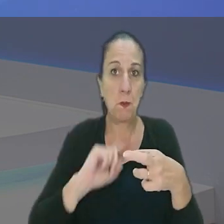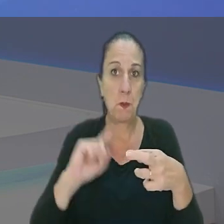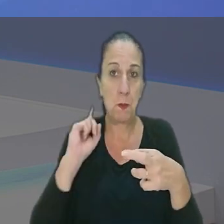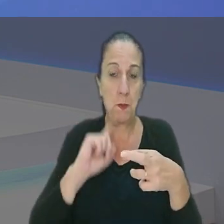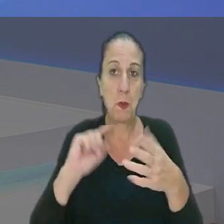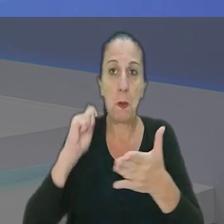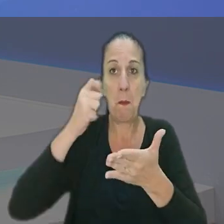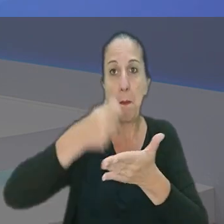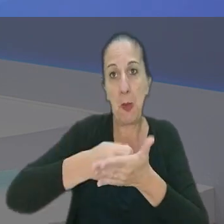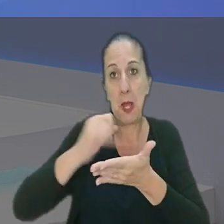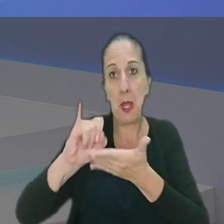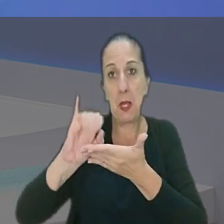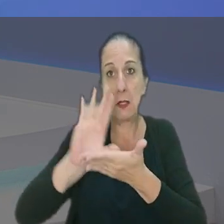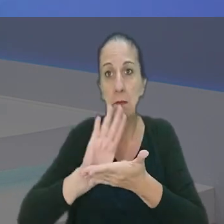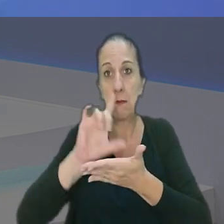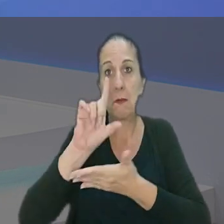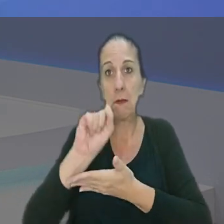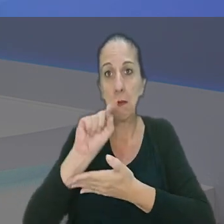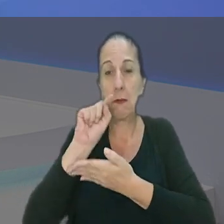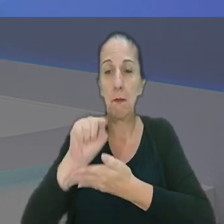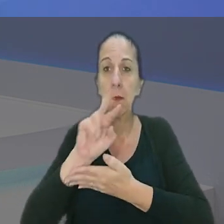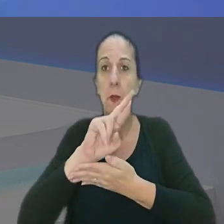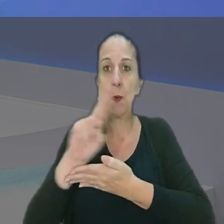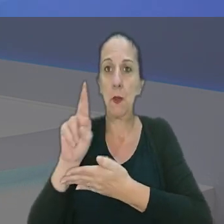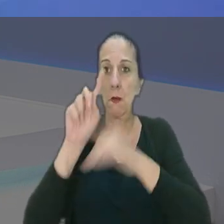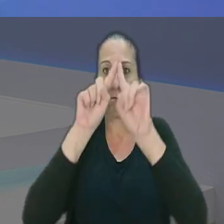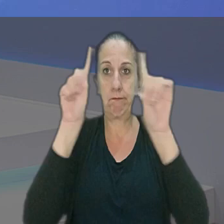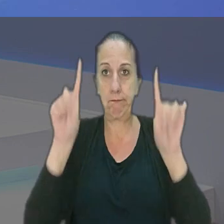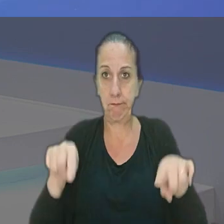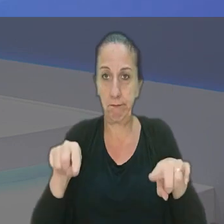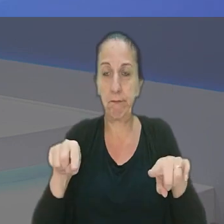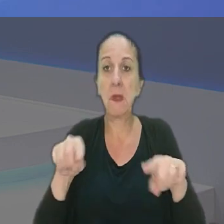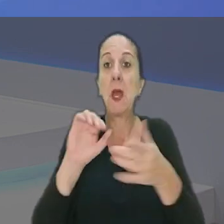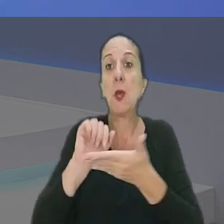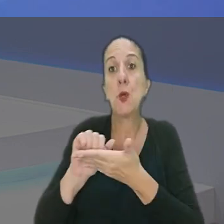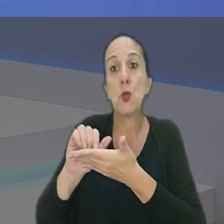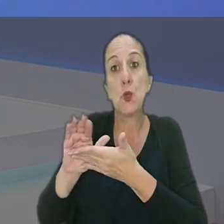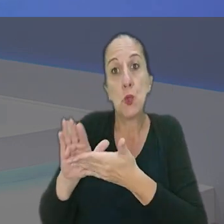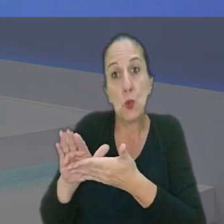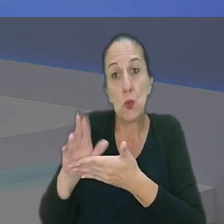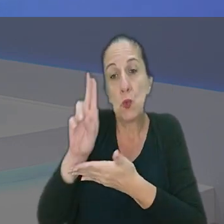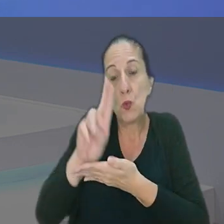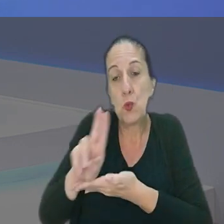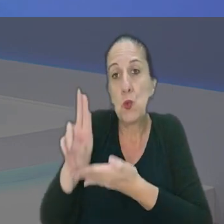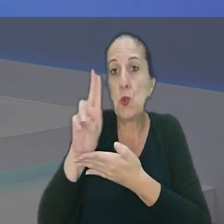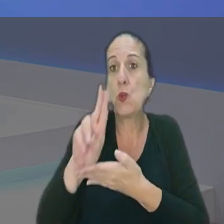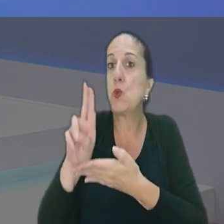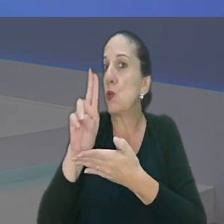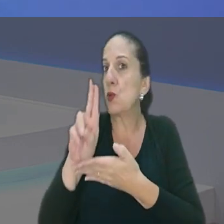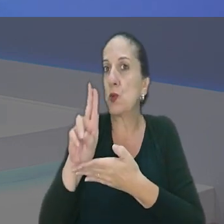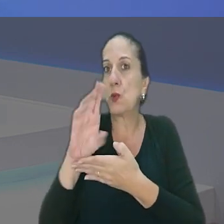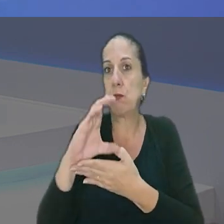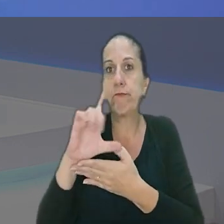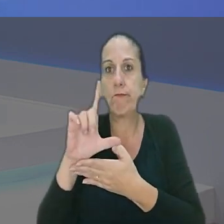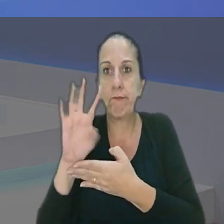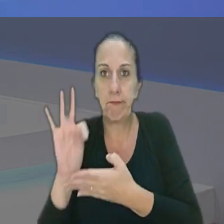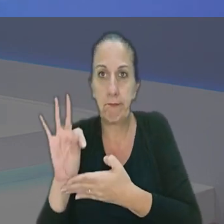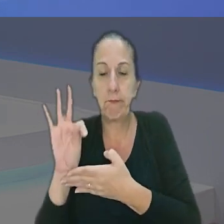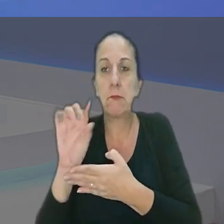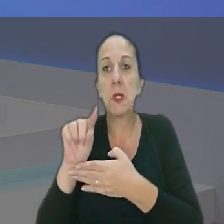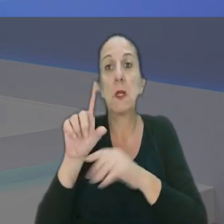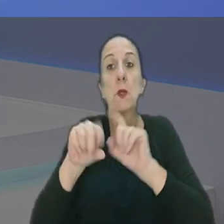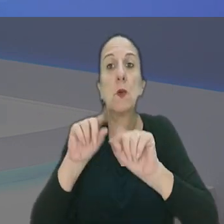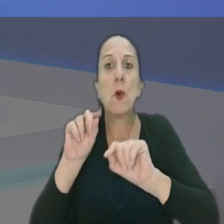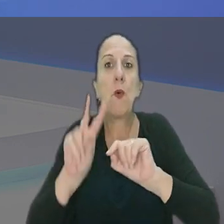Terceira Região, em Minas Gerais, a pagar indenização de R$10 mil ao empregado. Ao excluir a possibilidade de usar a tarifação